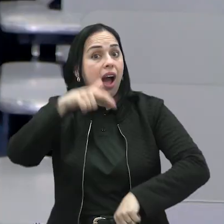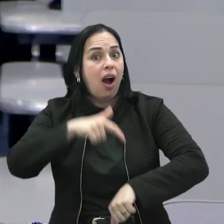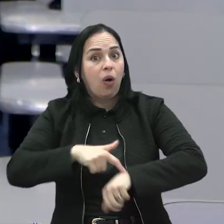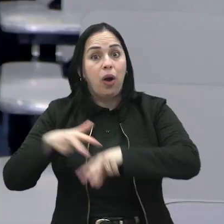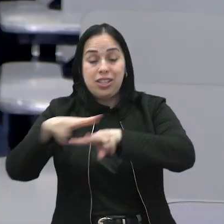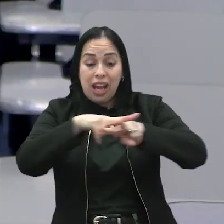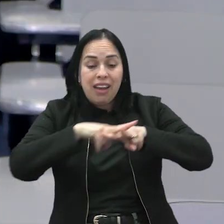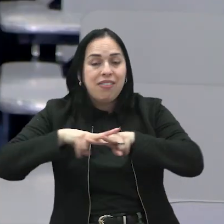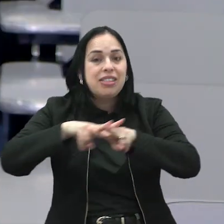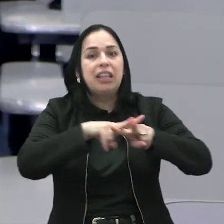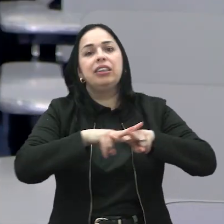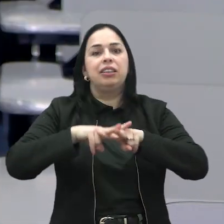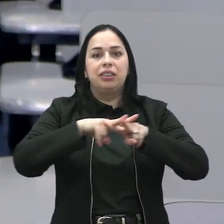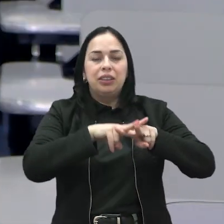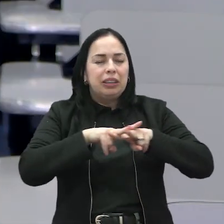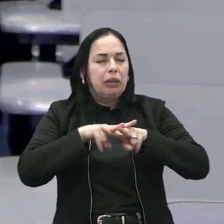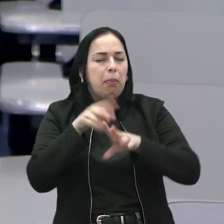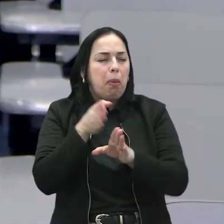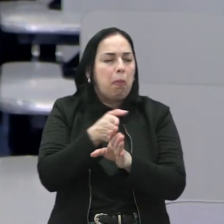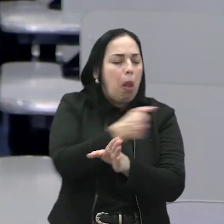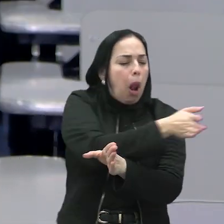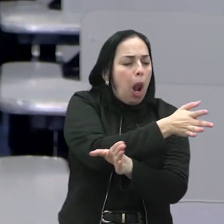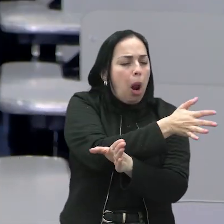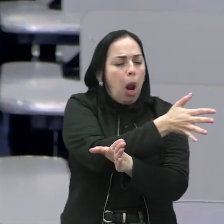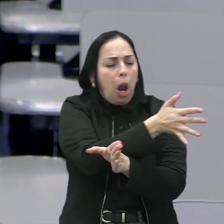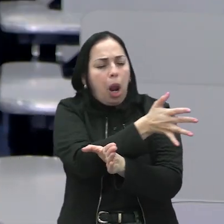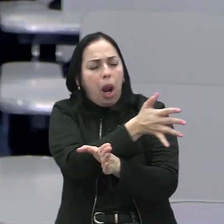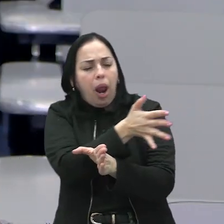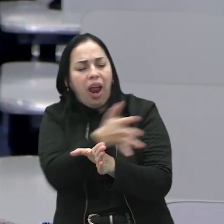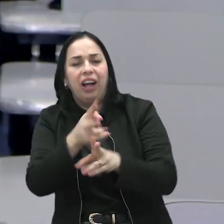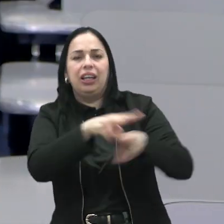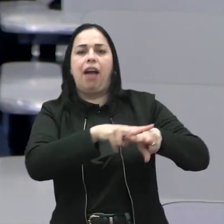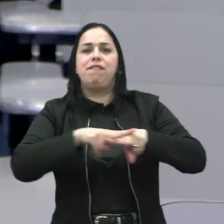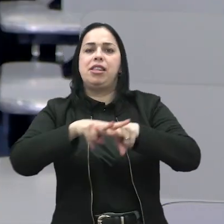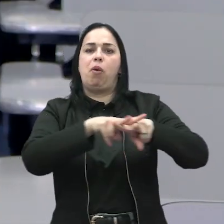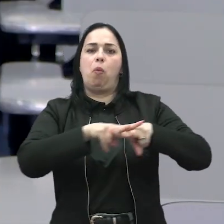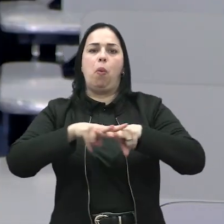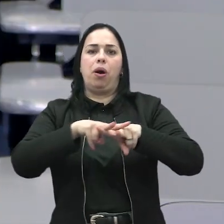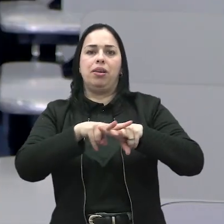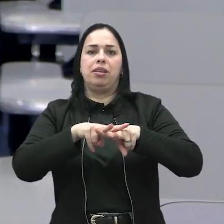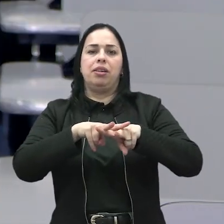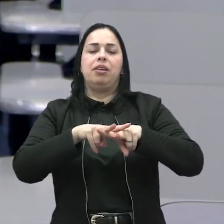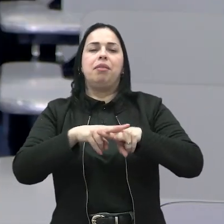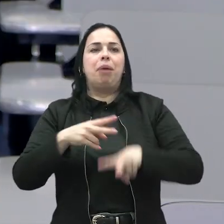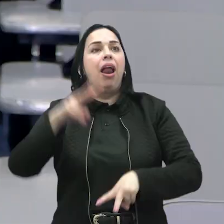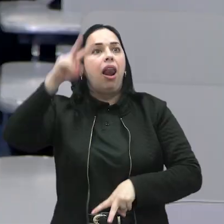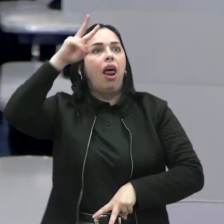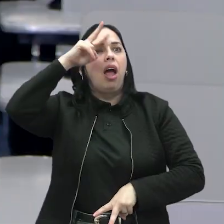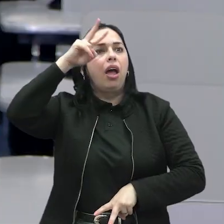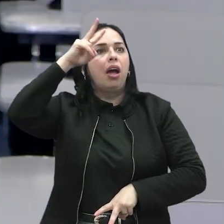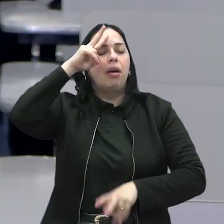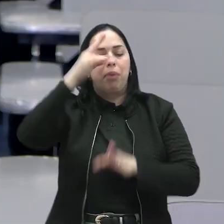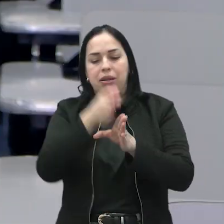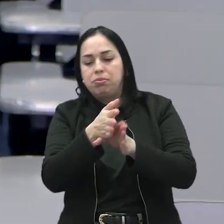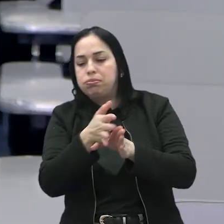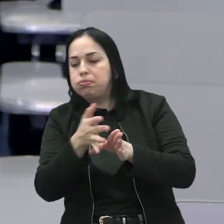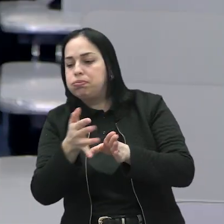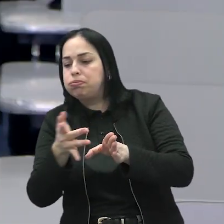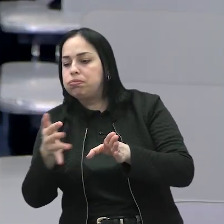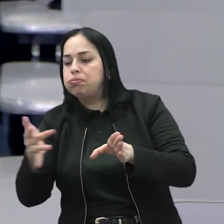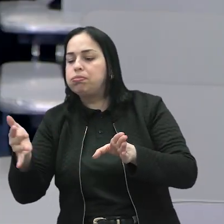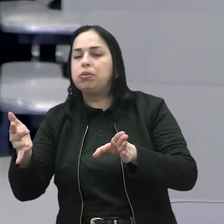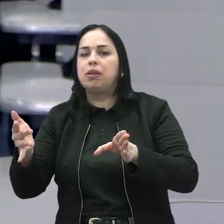hora de você fazer a revisão, é a hora de você poder rever tudo que você viu até agora no meio do ano para conseguir refrescar a mente e conseguir